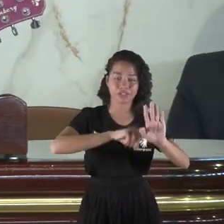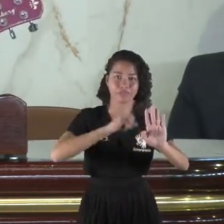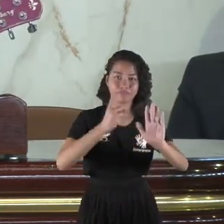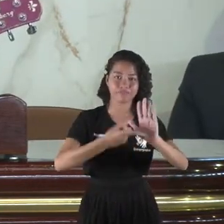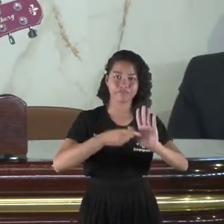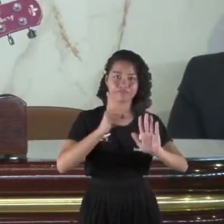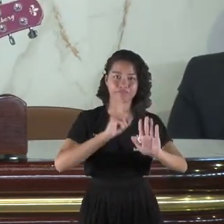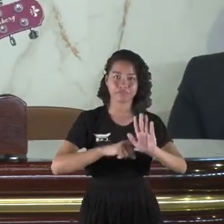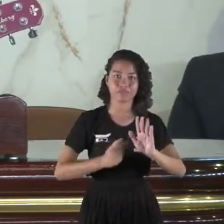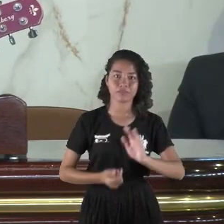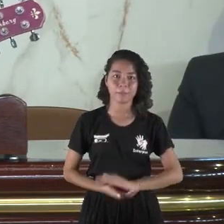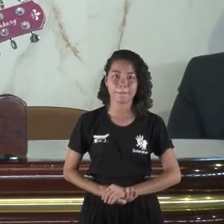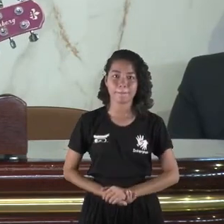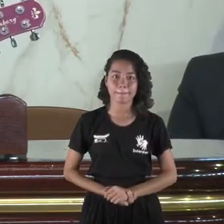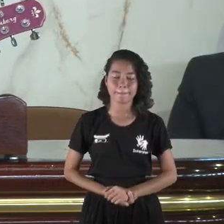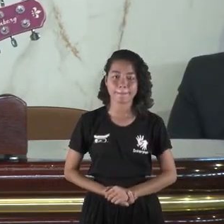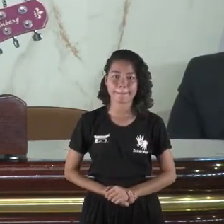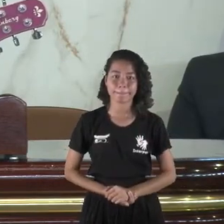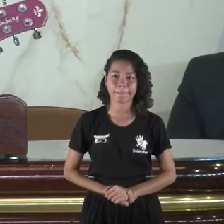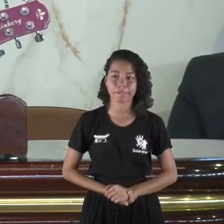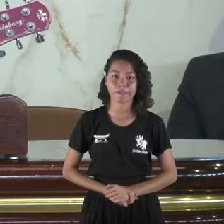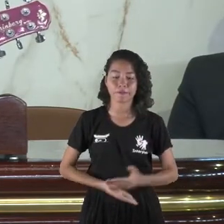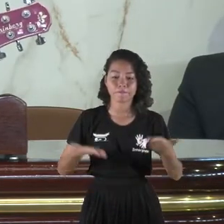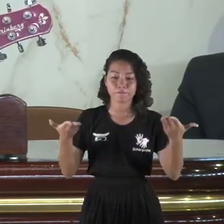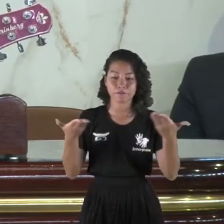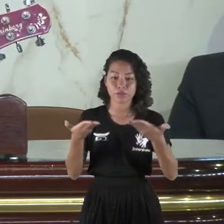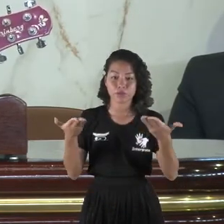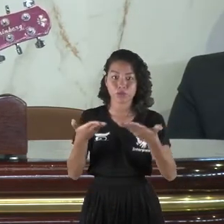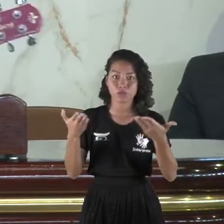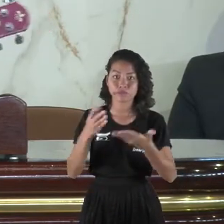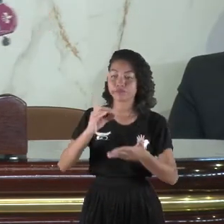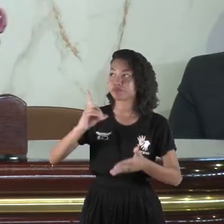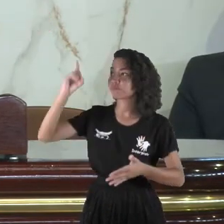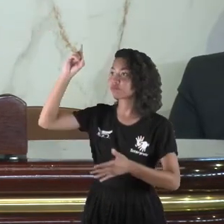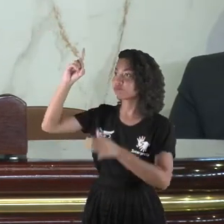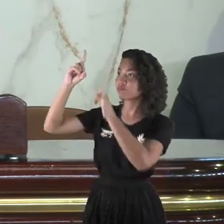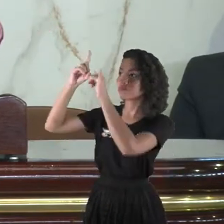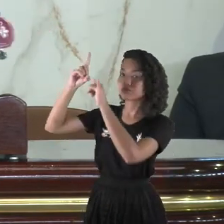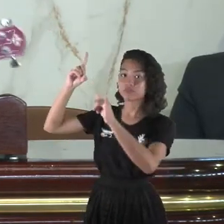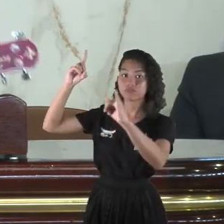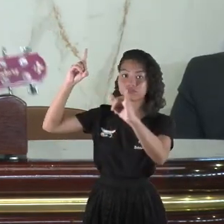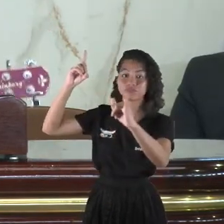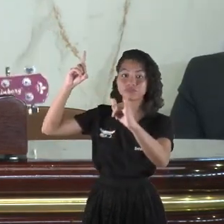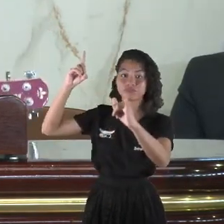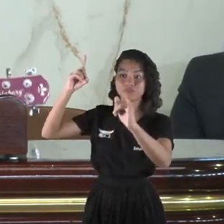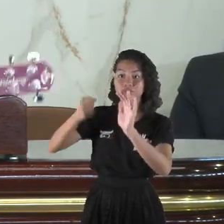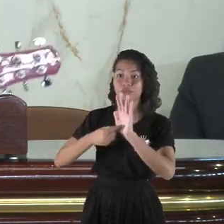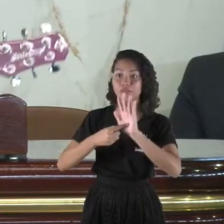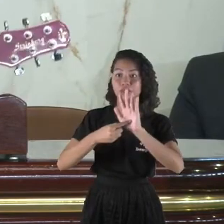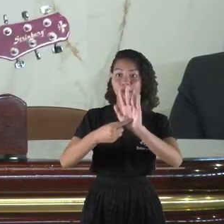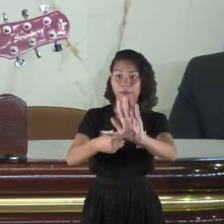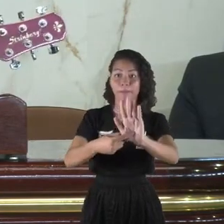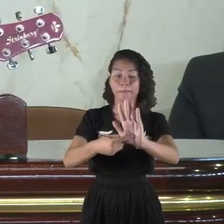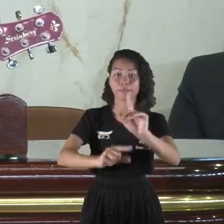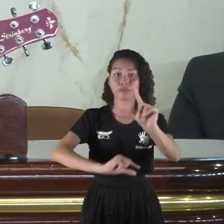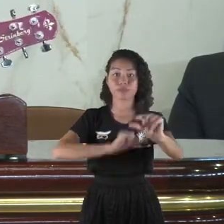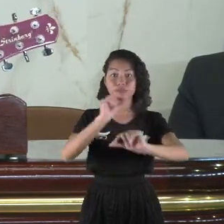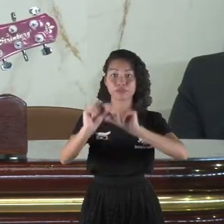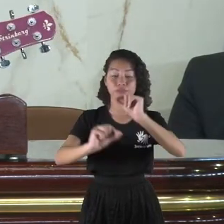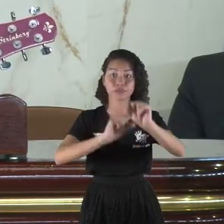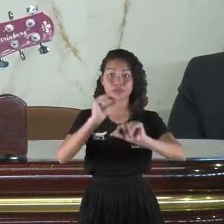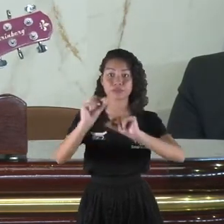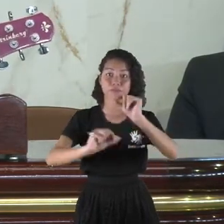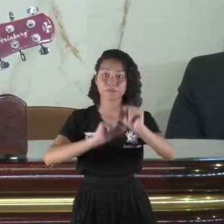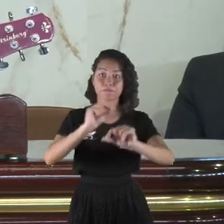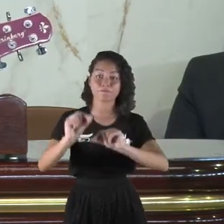E hoje, Ele te traz uma marca, um sinal, um selo que jamais